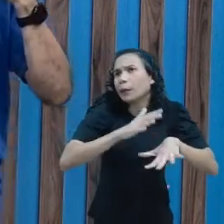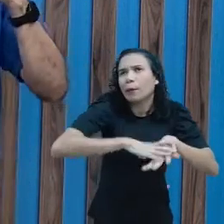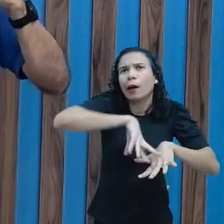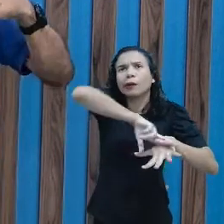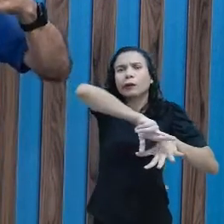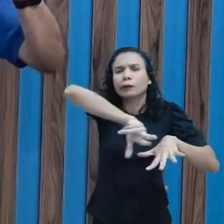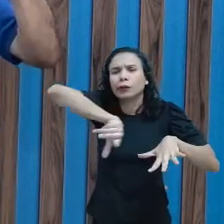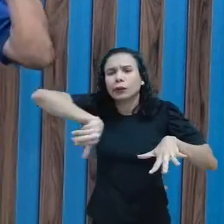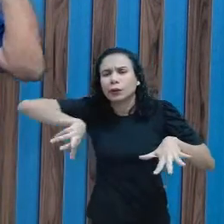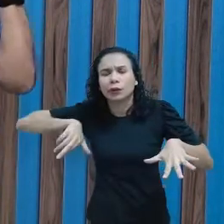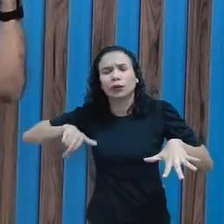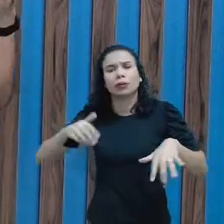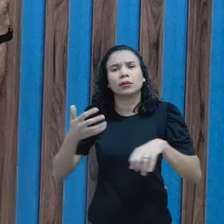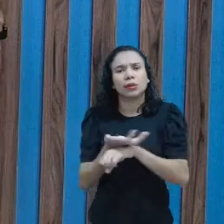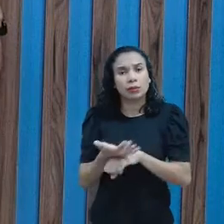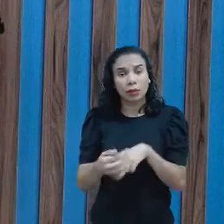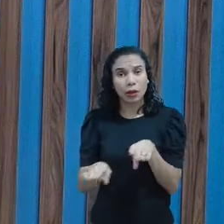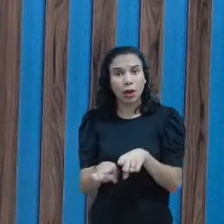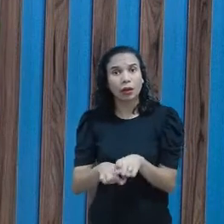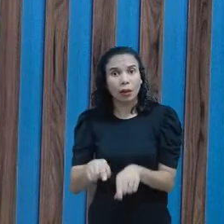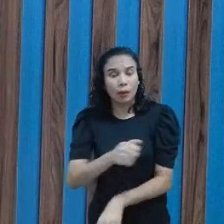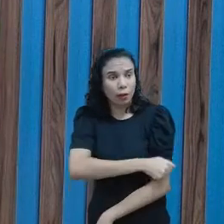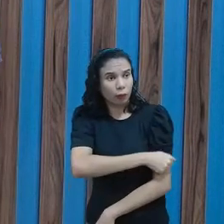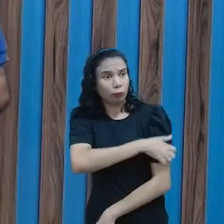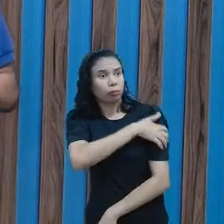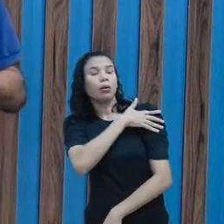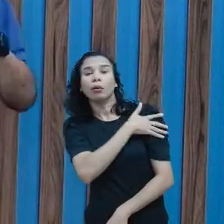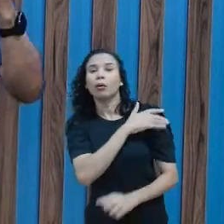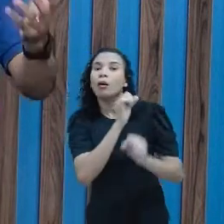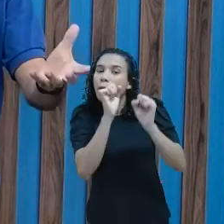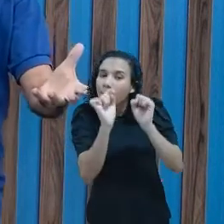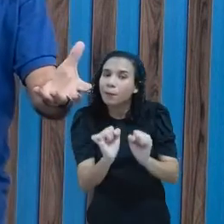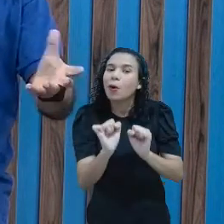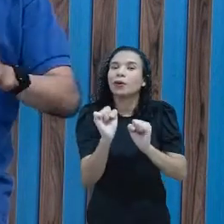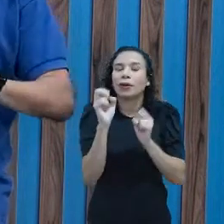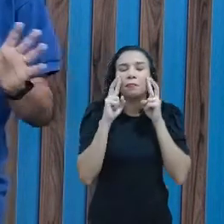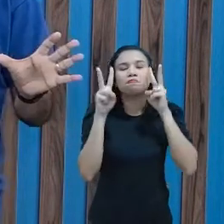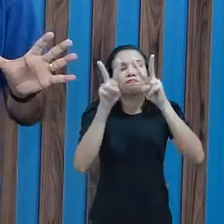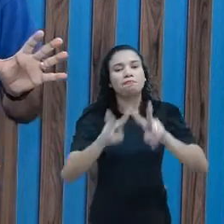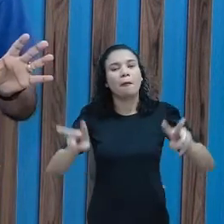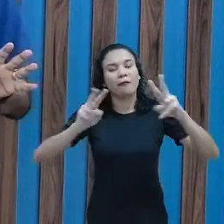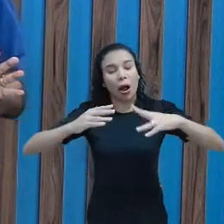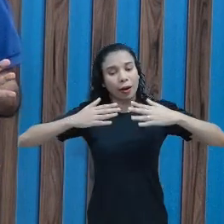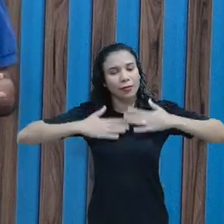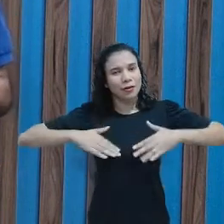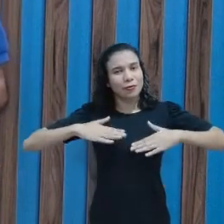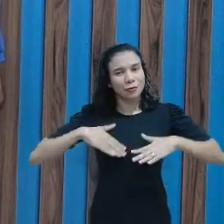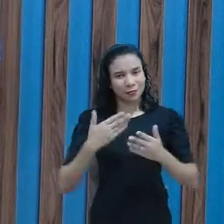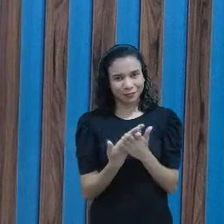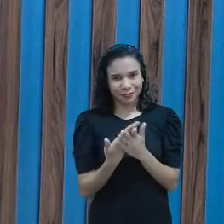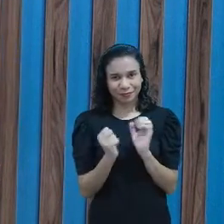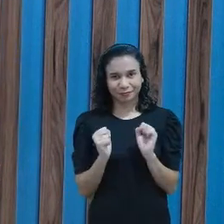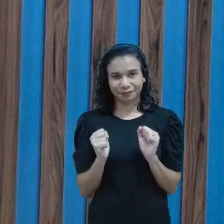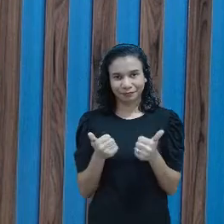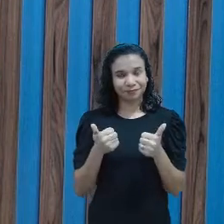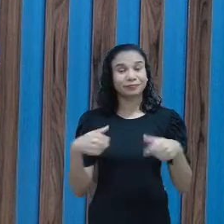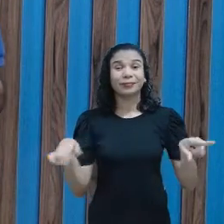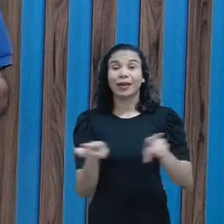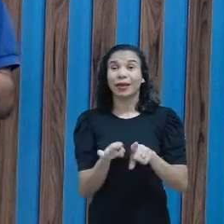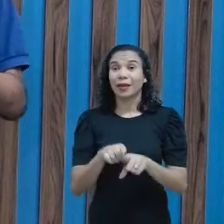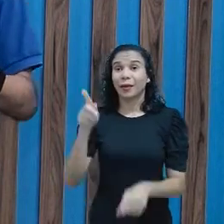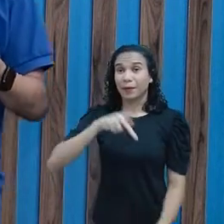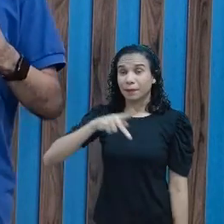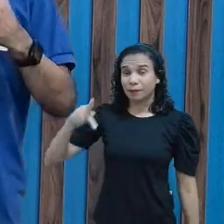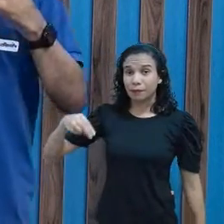outros assuntos, de outras séries também, e aí você pode ter acesso tranquilo aí, sem problema nenhum. A